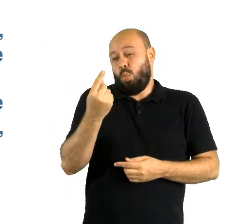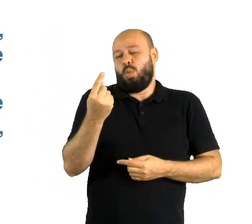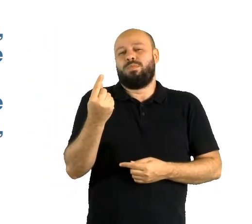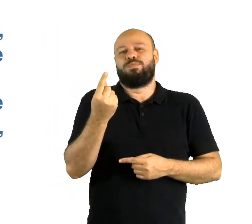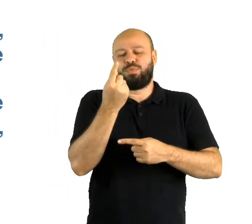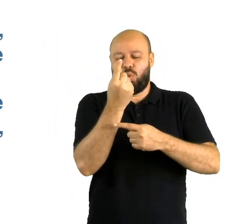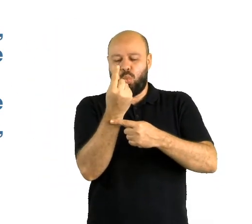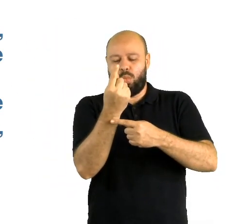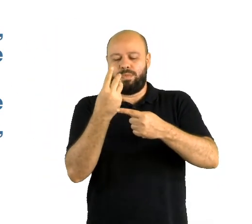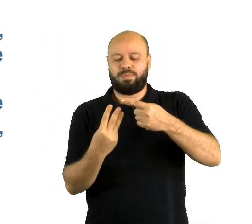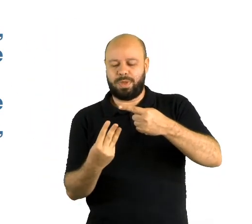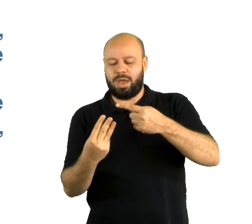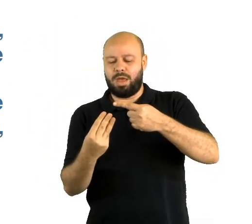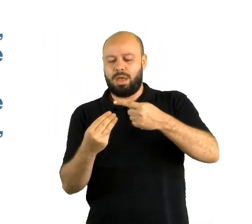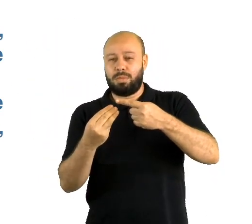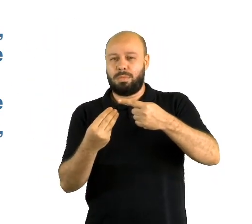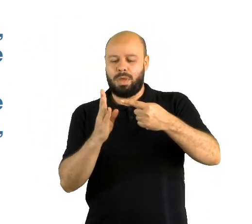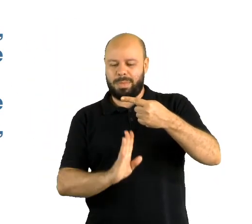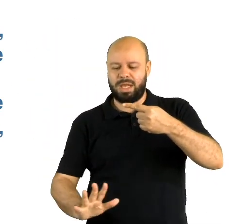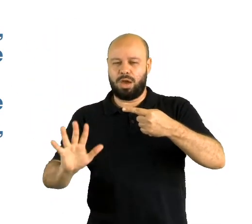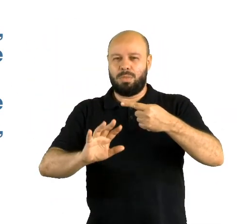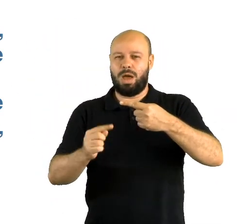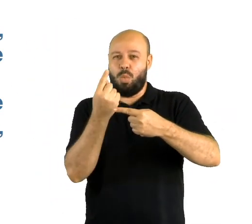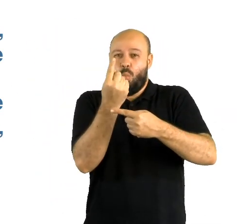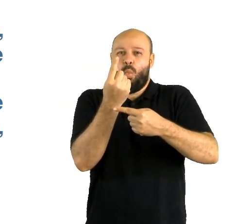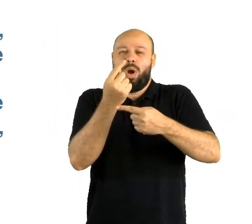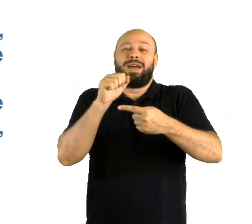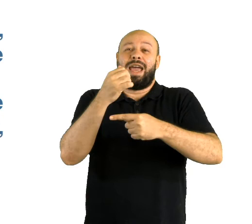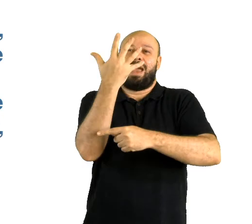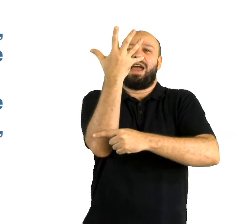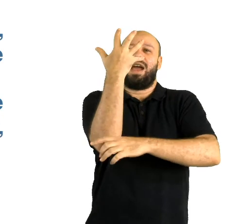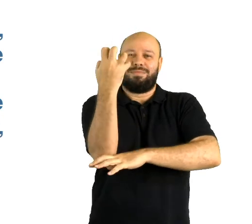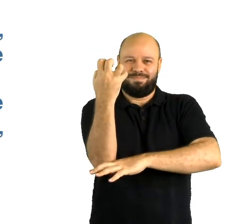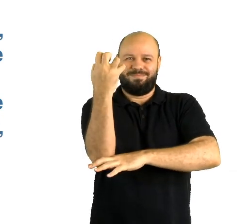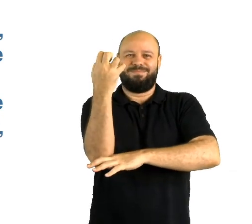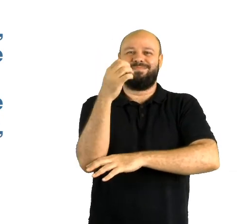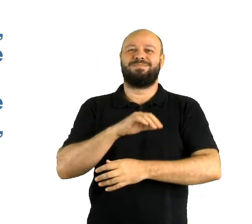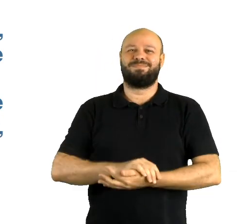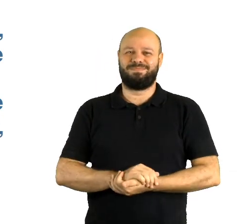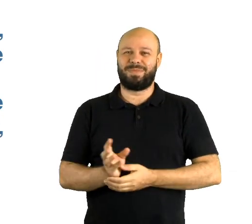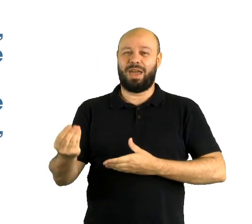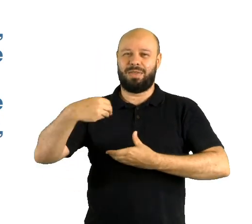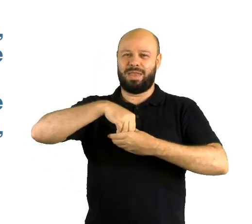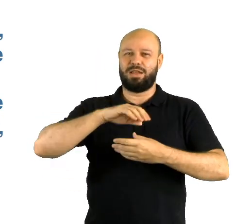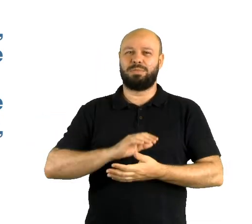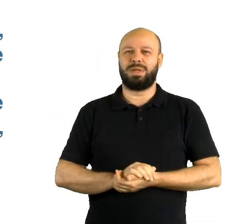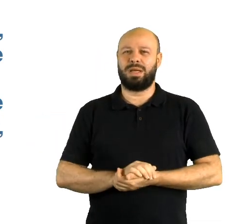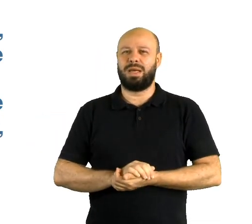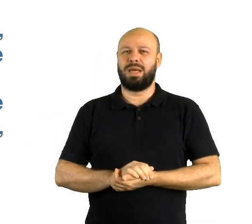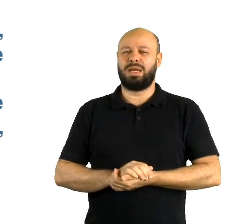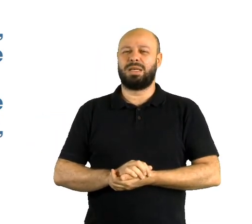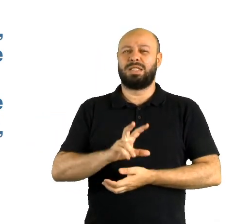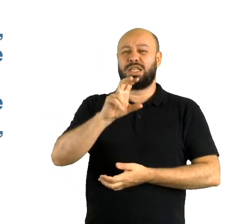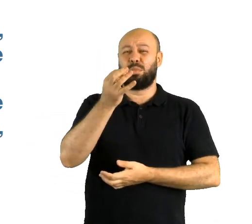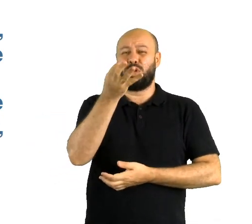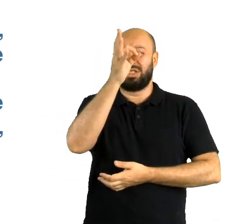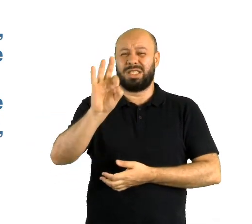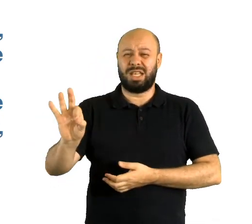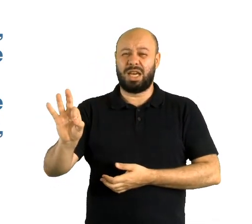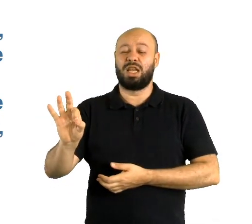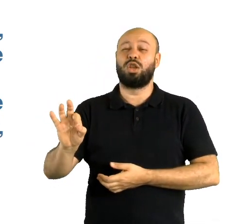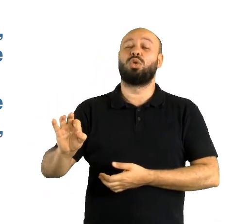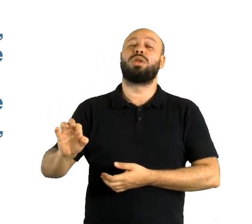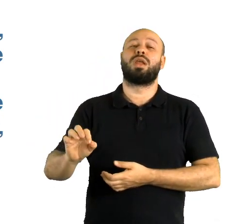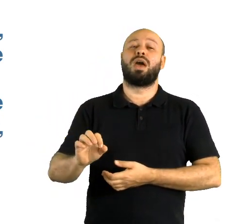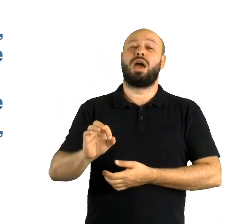cada 3 que existe no Brasil, está no cerrado. 5% da flora e fauna